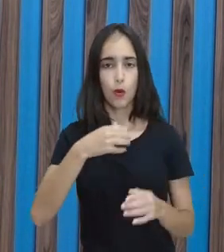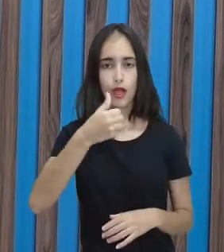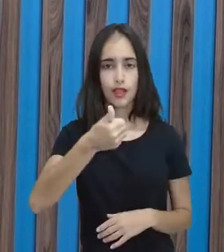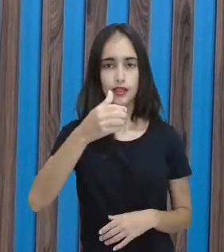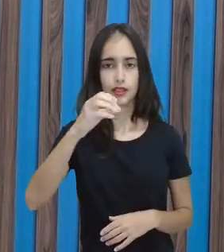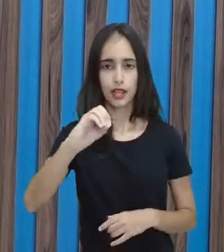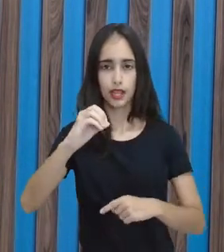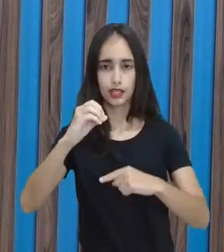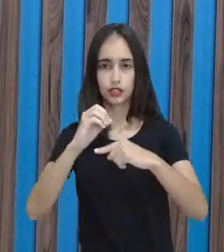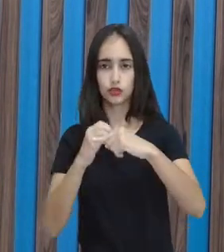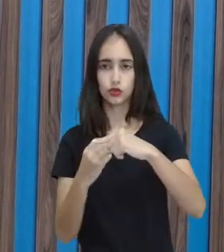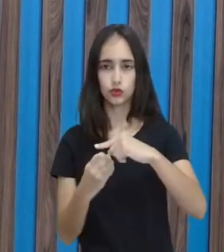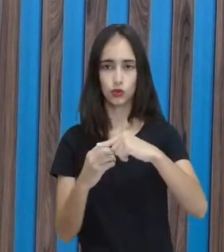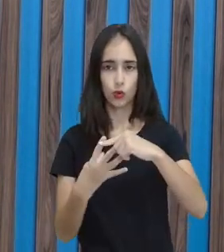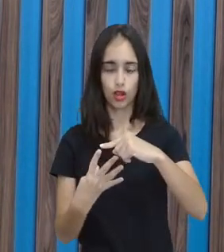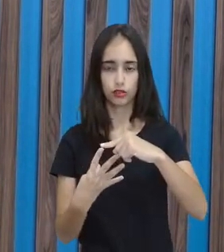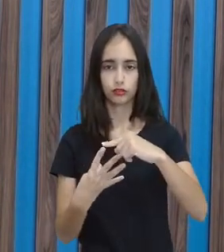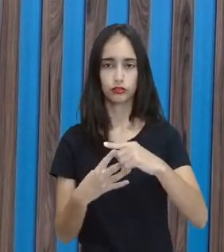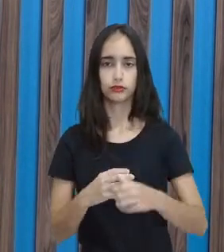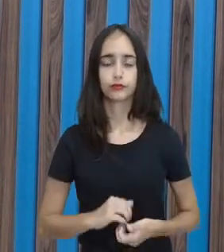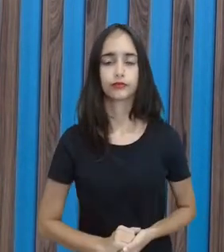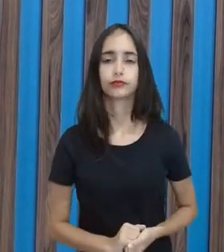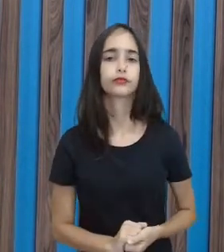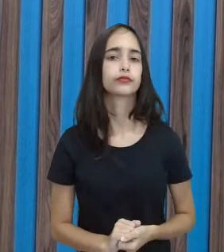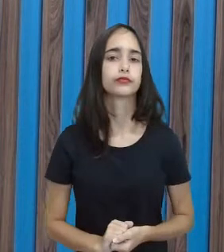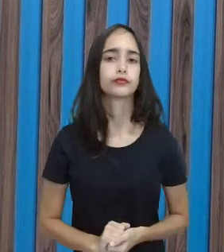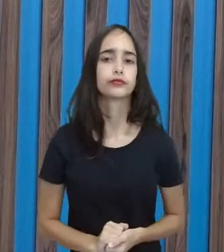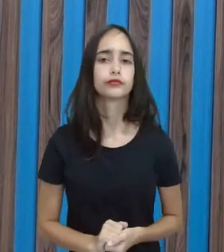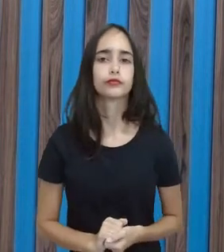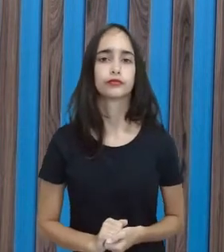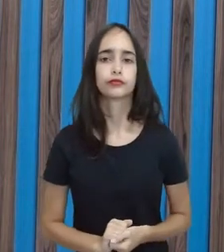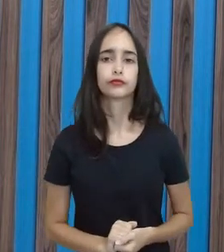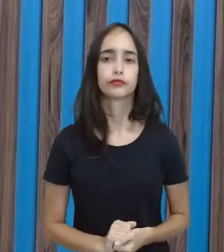Resolvendo, produto dos extremos igual ao produto dos meios,